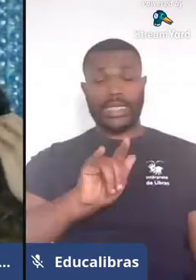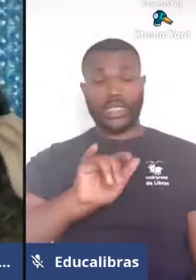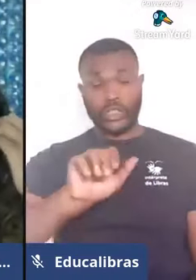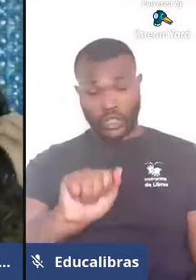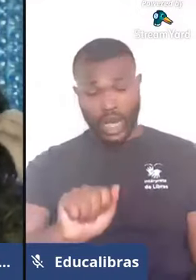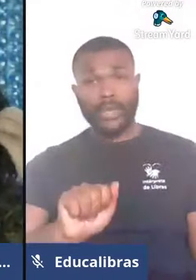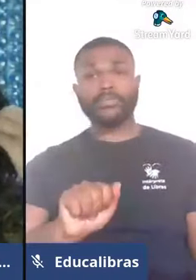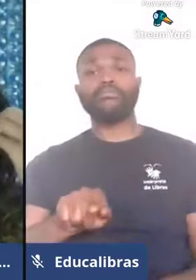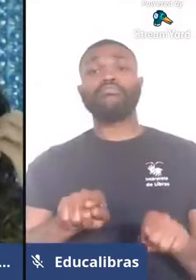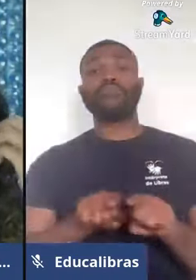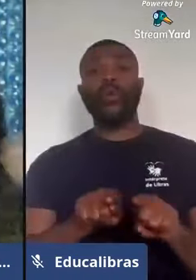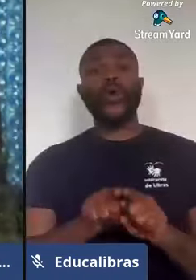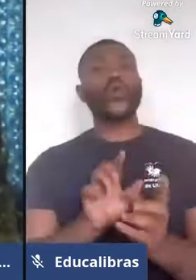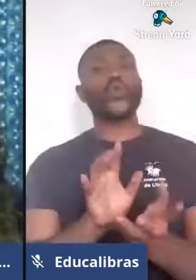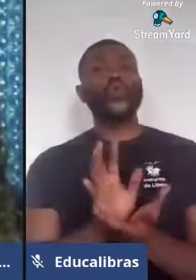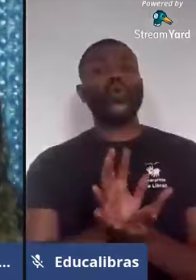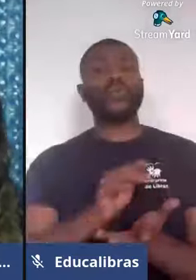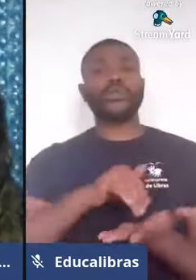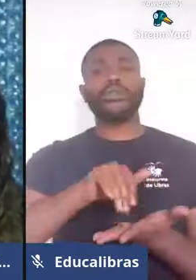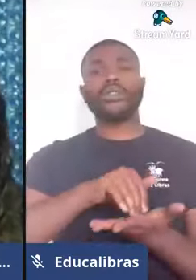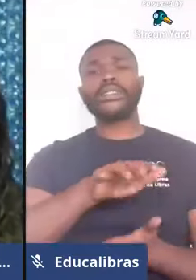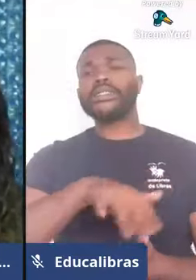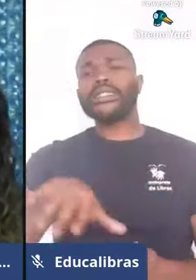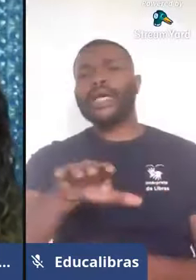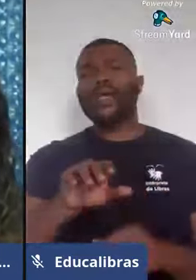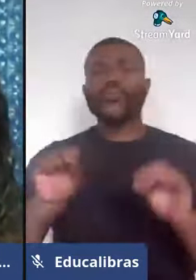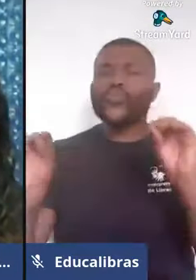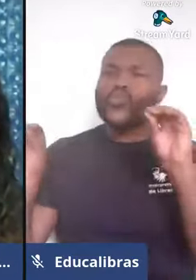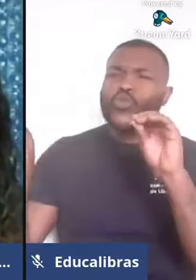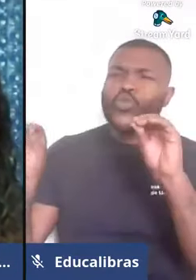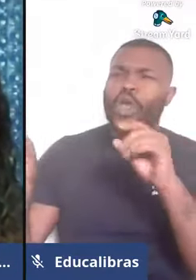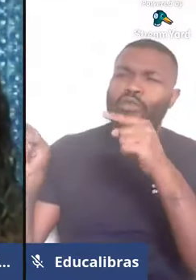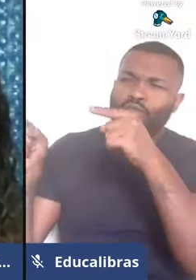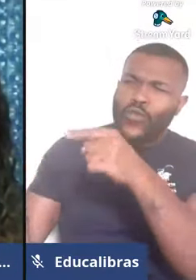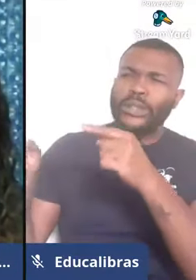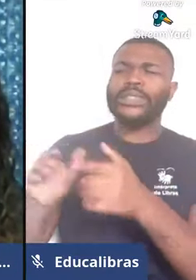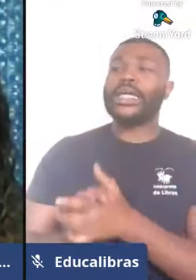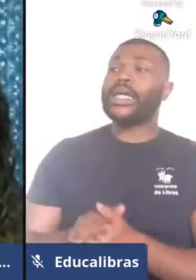a turma da secretaria que está mandando um beijo para você, né? Você trabalhou com